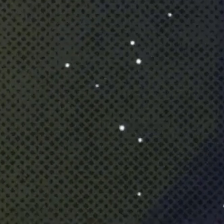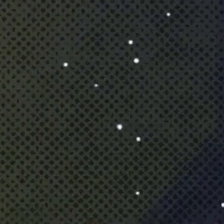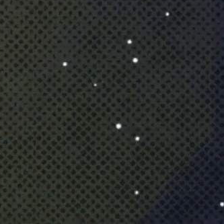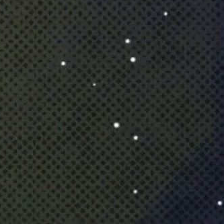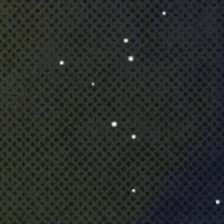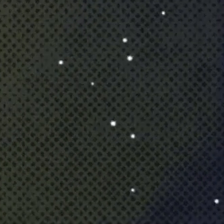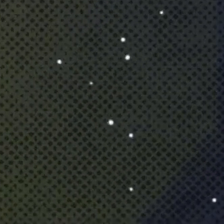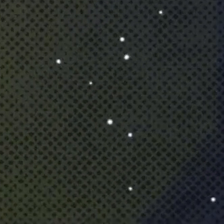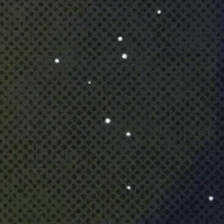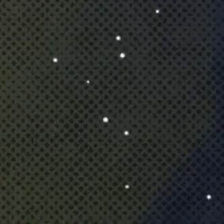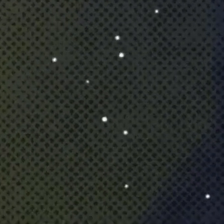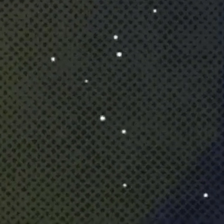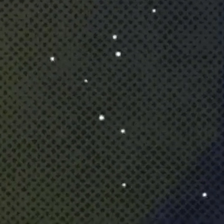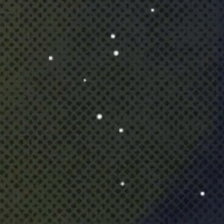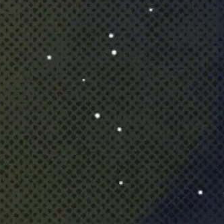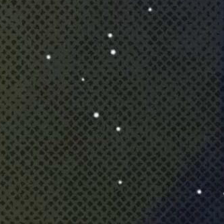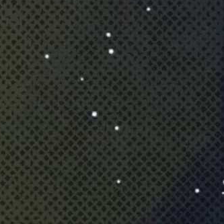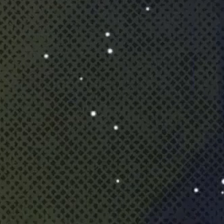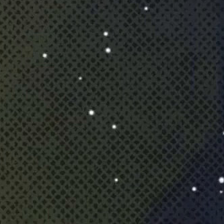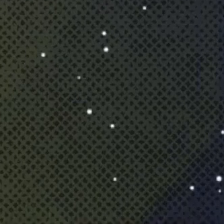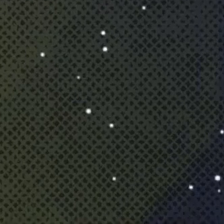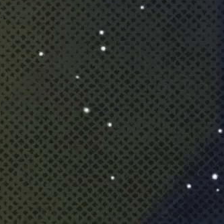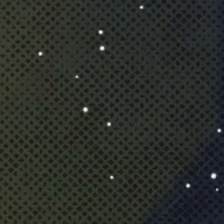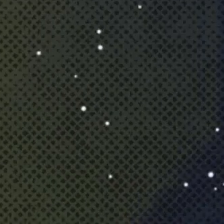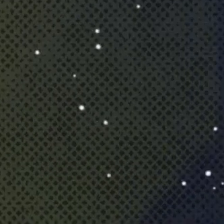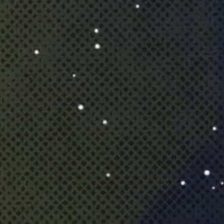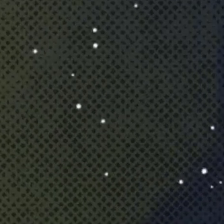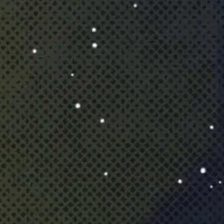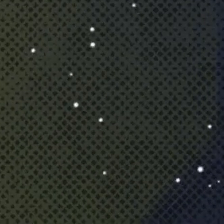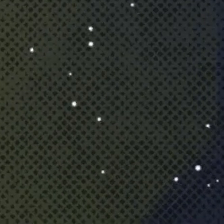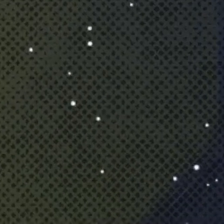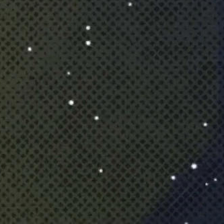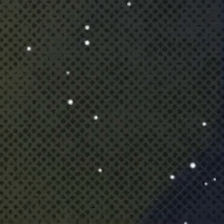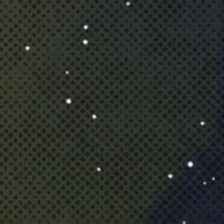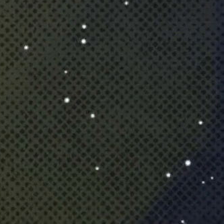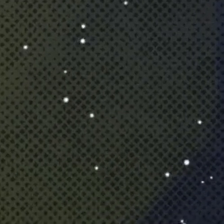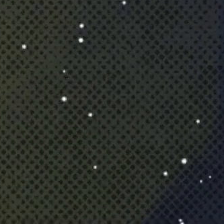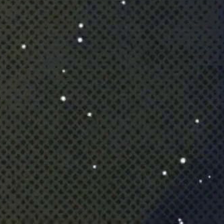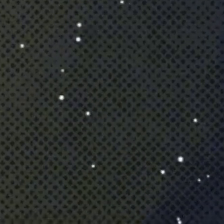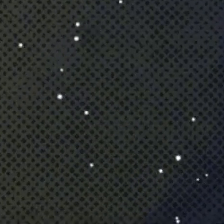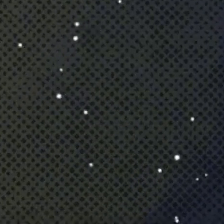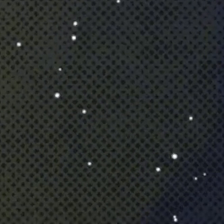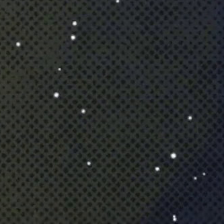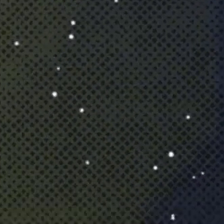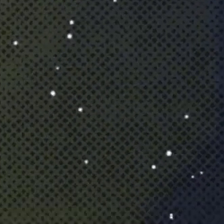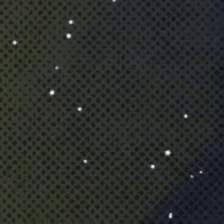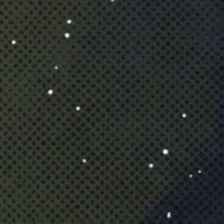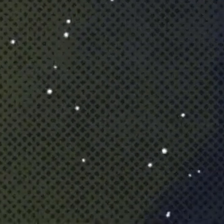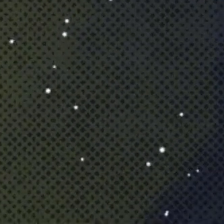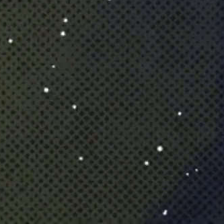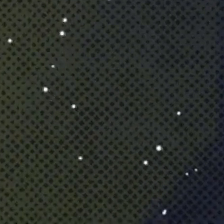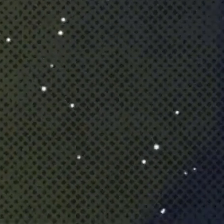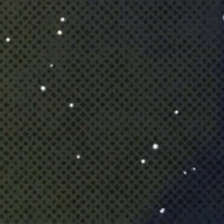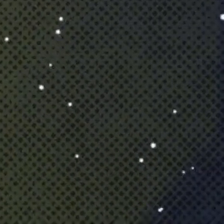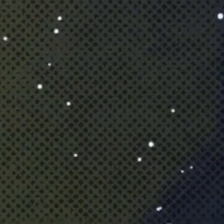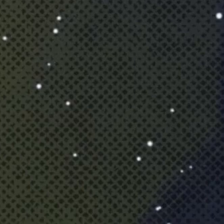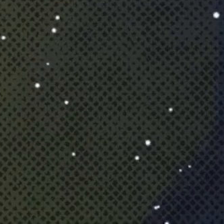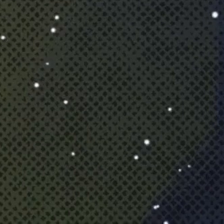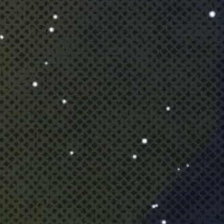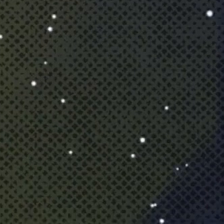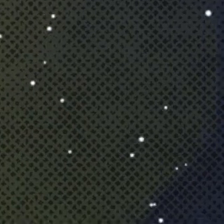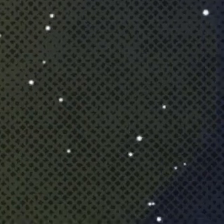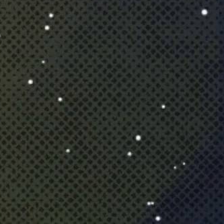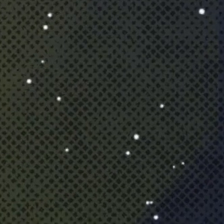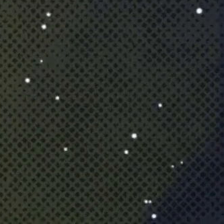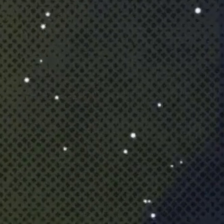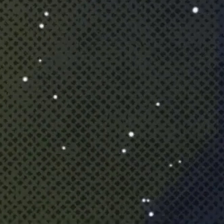Biapina. Durango. Animação, Zonzo Estúdio. Roteiro e locução de audiodescrição, Daniele França. Consultoria de audiodescrição, Milton Carvalho. Edição e